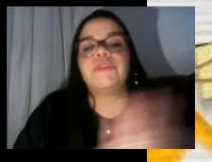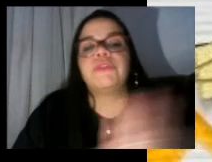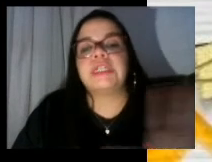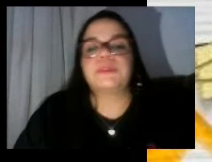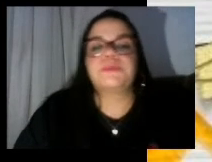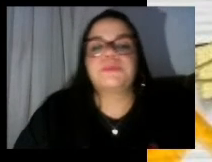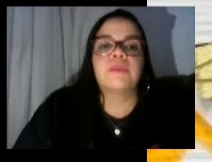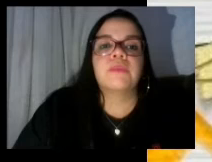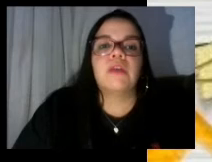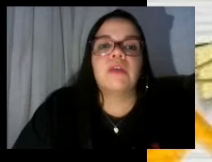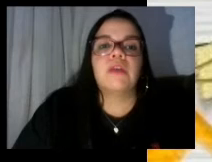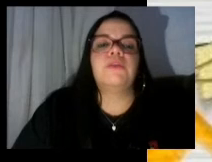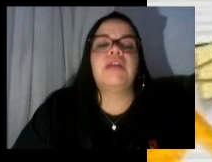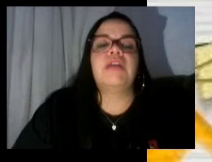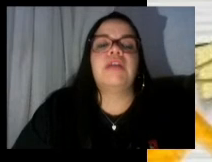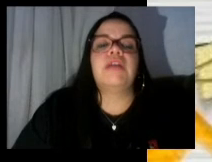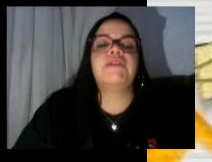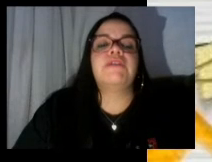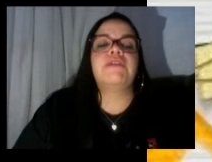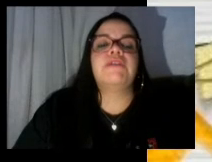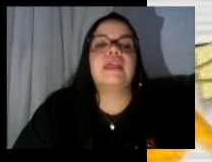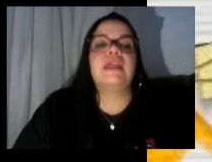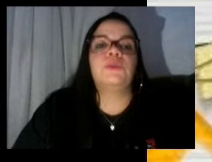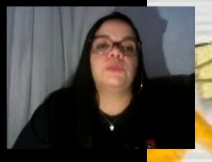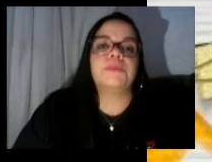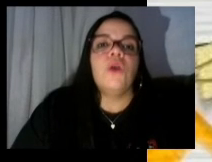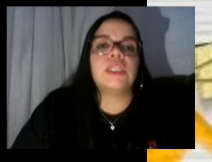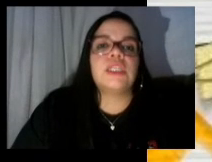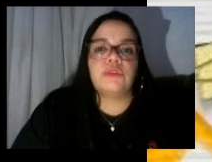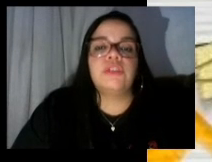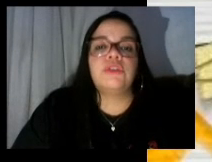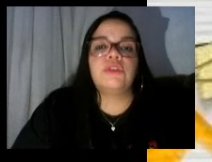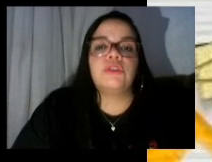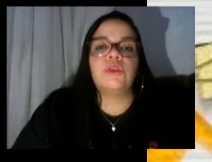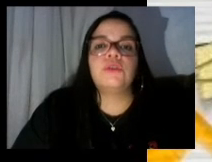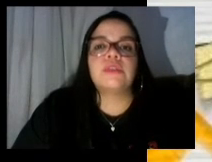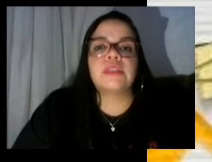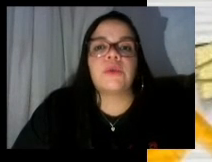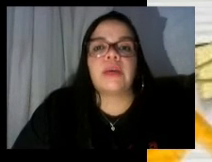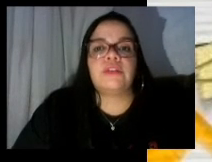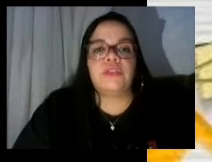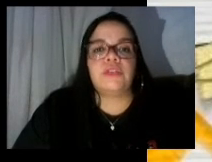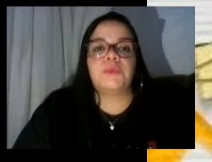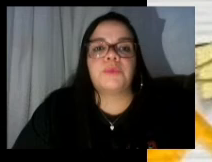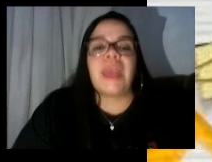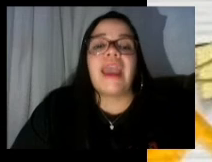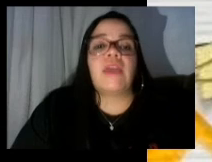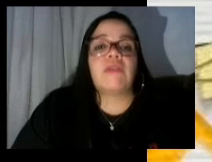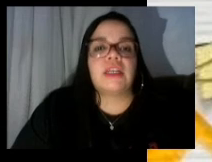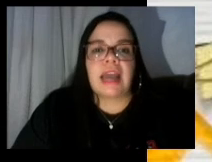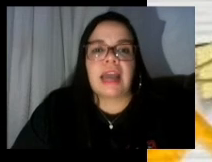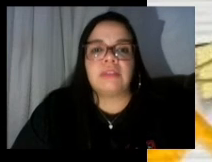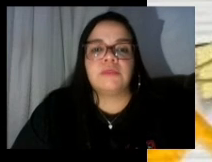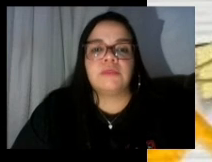povo africano. Vamos lá fazer a leitura. Os escravos, durante todo o seu cativeiro,